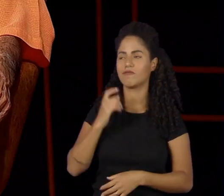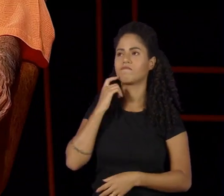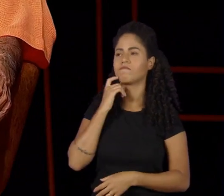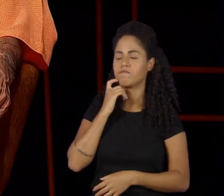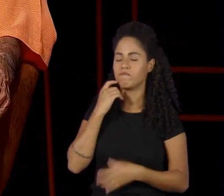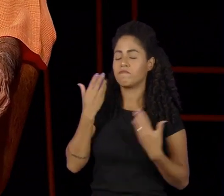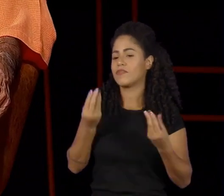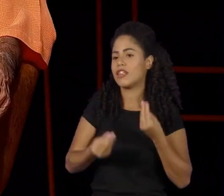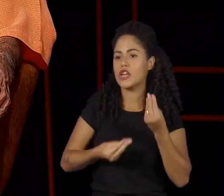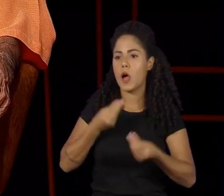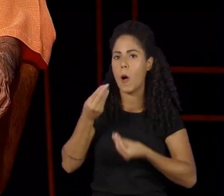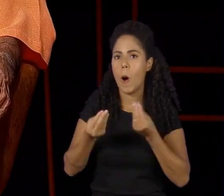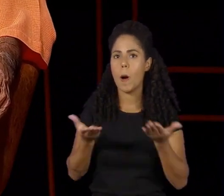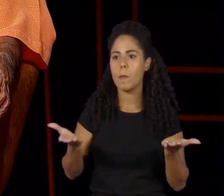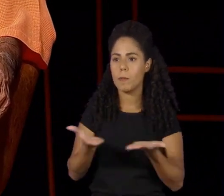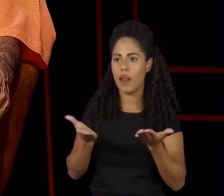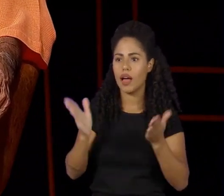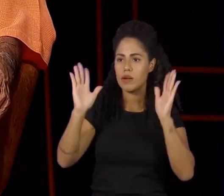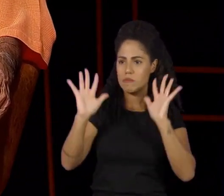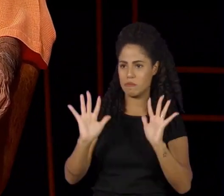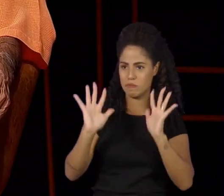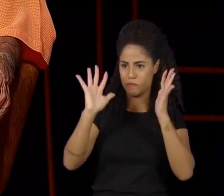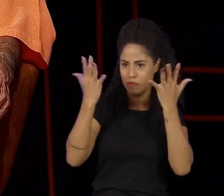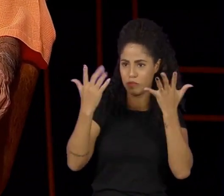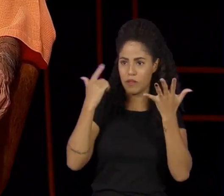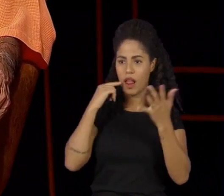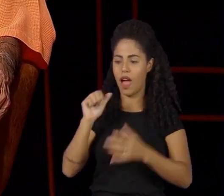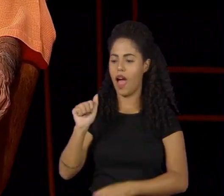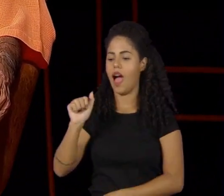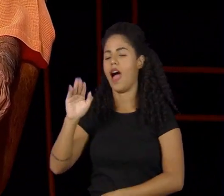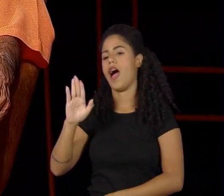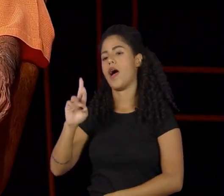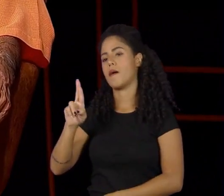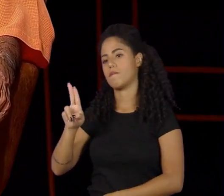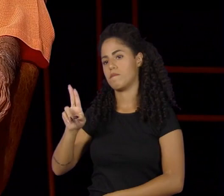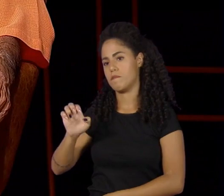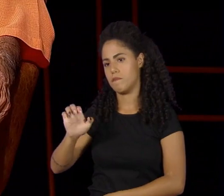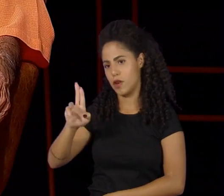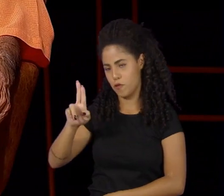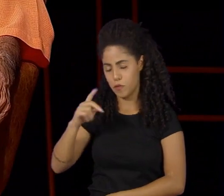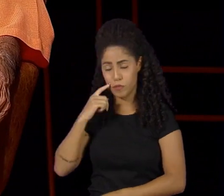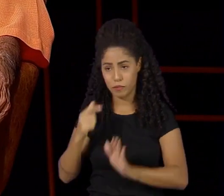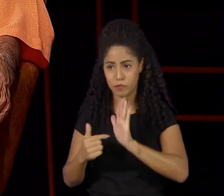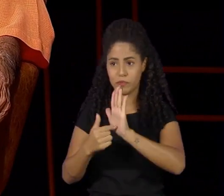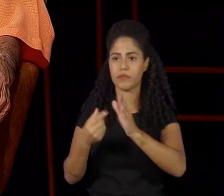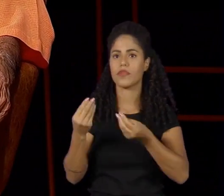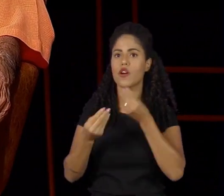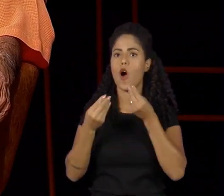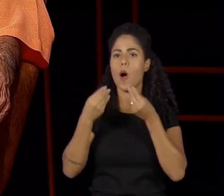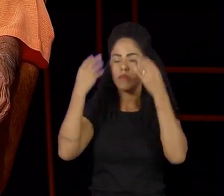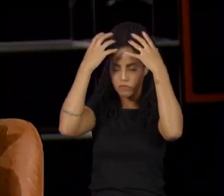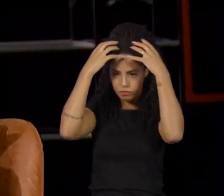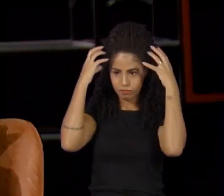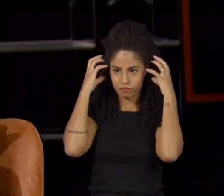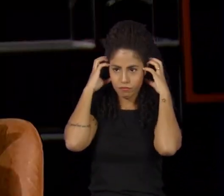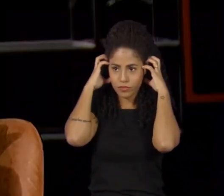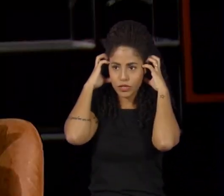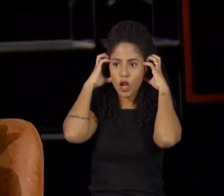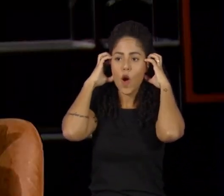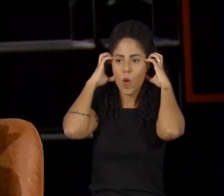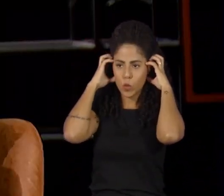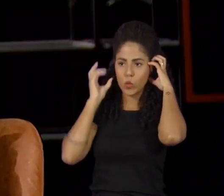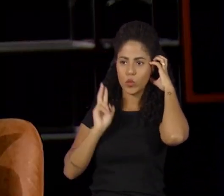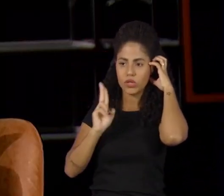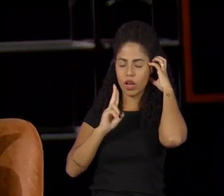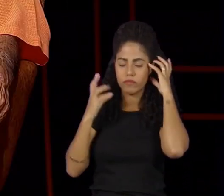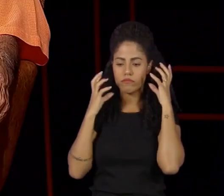A Semente da Romã, que era o espetáculo do Abreu, o público era com fone de ouvido, entendeu?